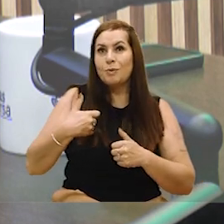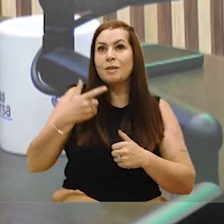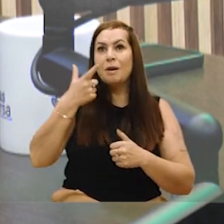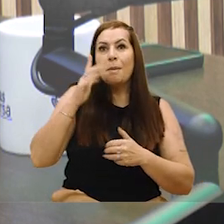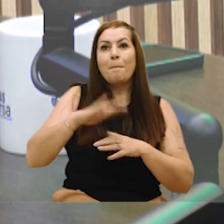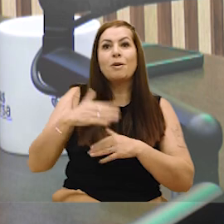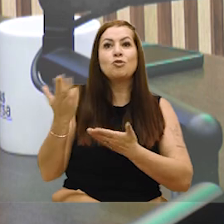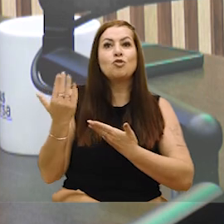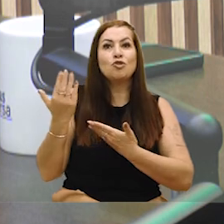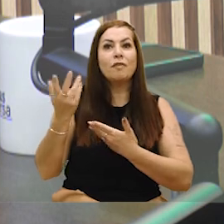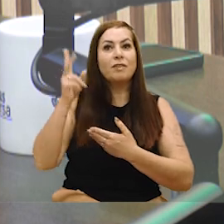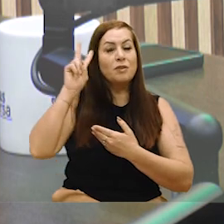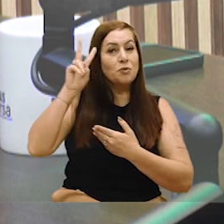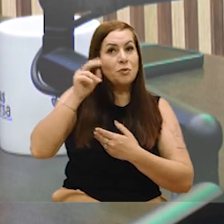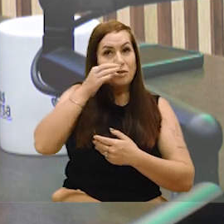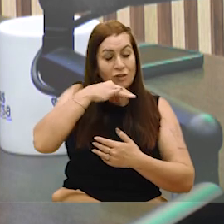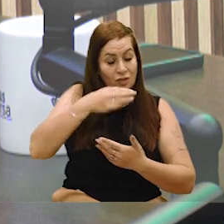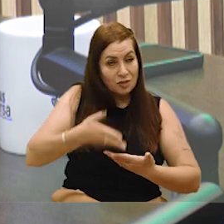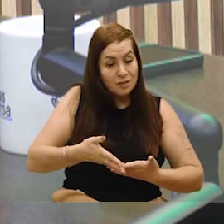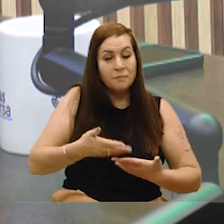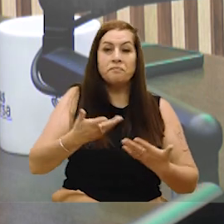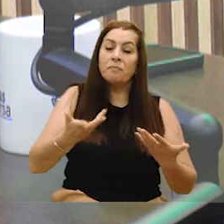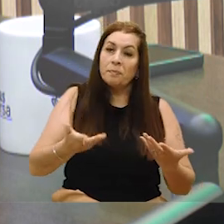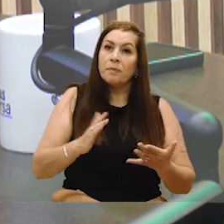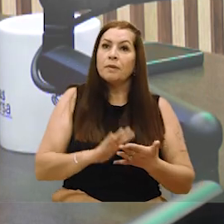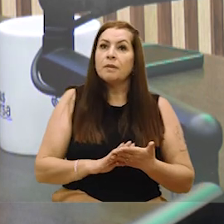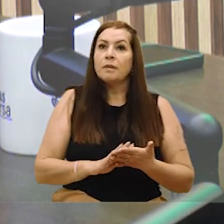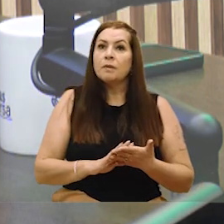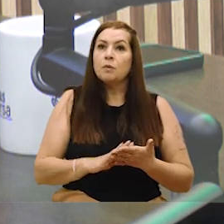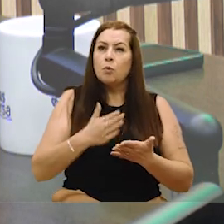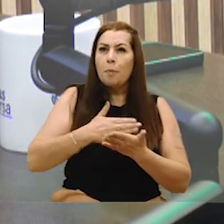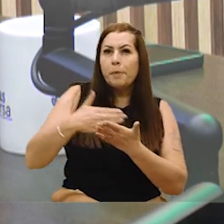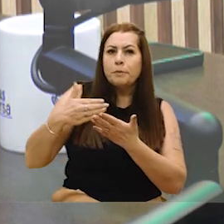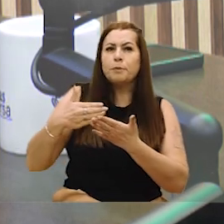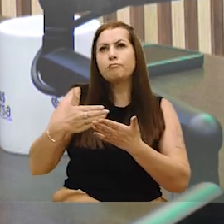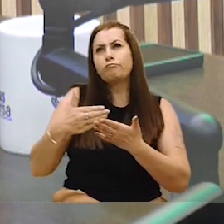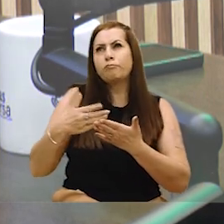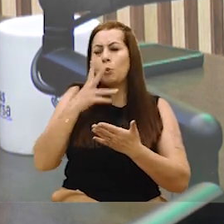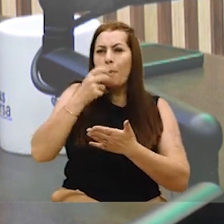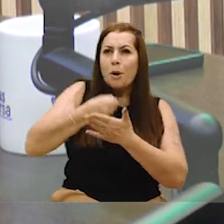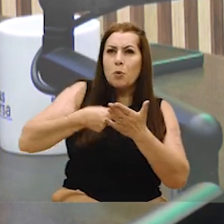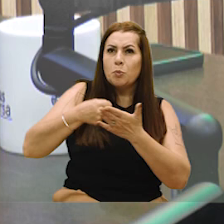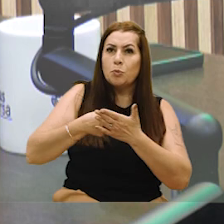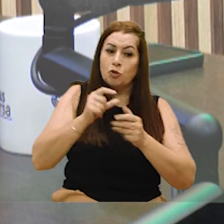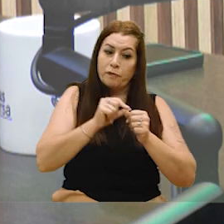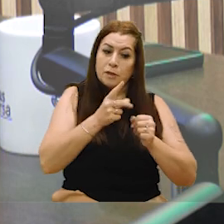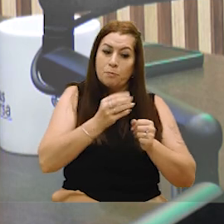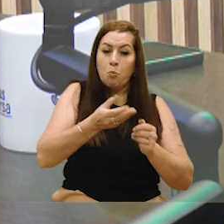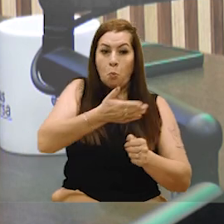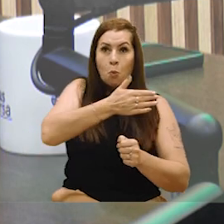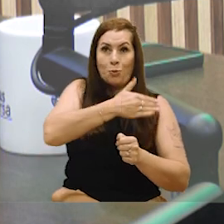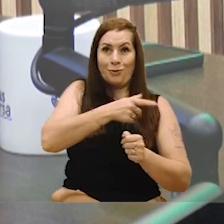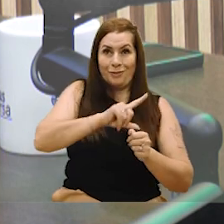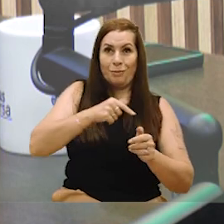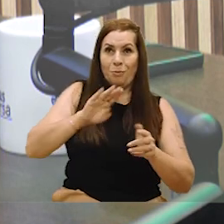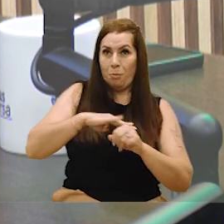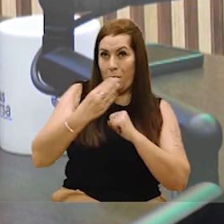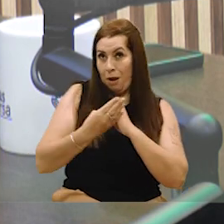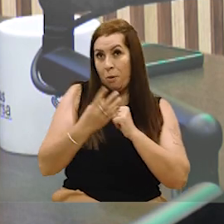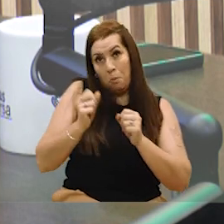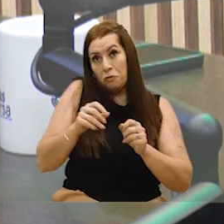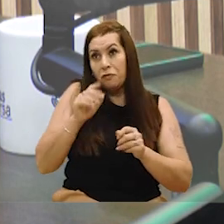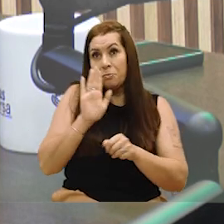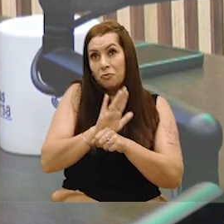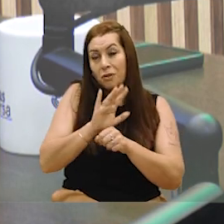o mais jovem vereador na história de Caxias. E aí, então, a gente começou uma luta. Eu disse, bom, se eu já fiz muito pelo meu bairro, agora eu posso fazer